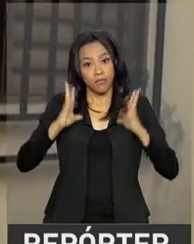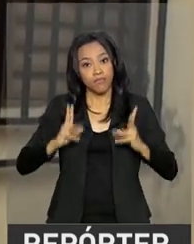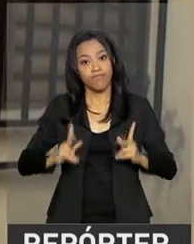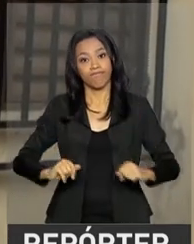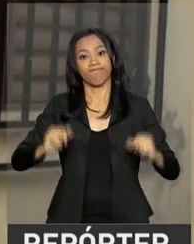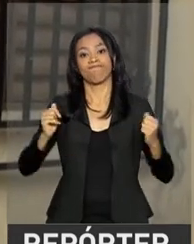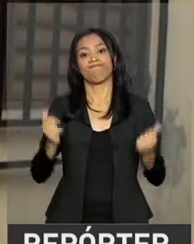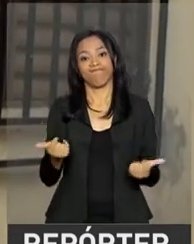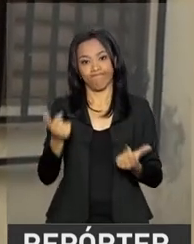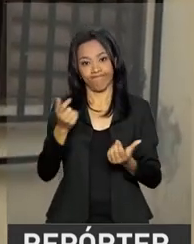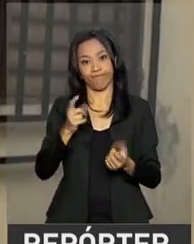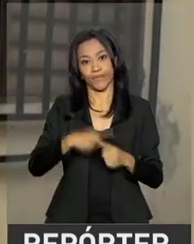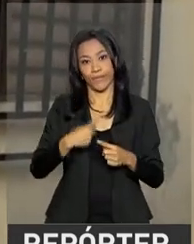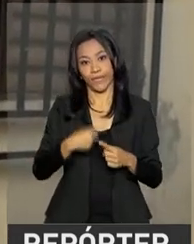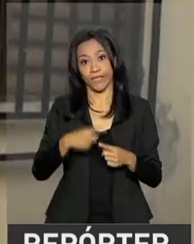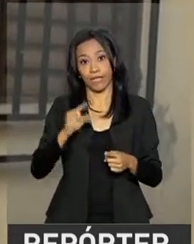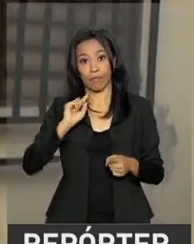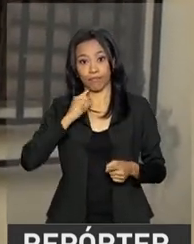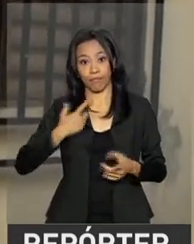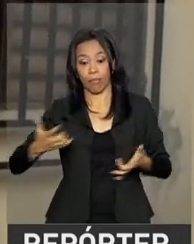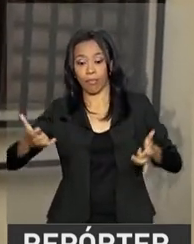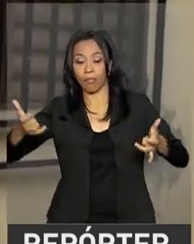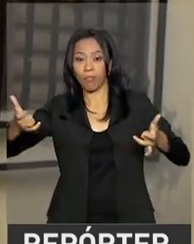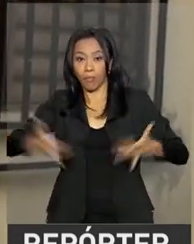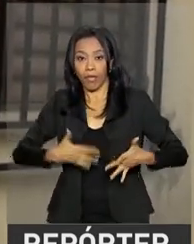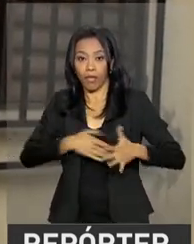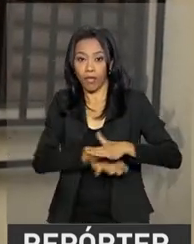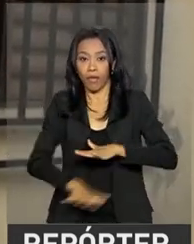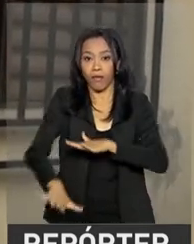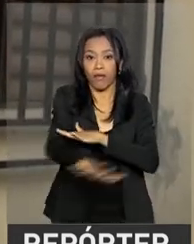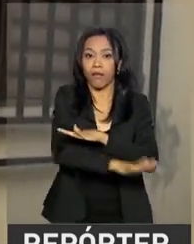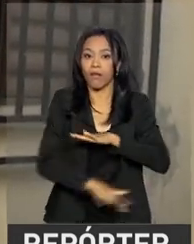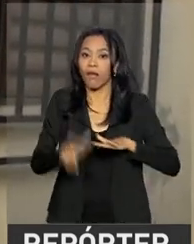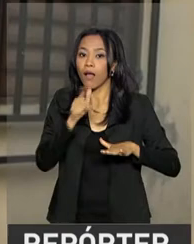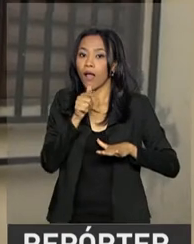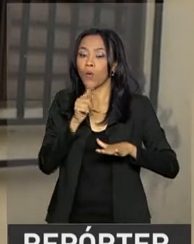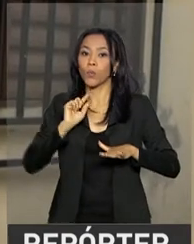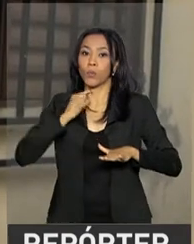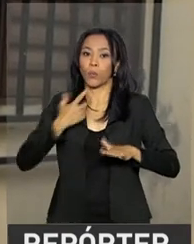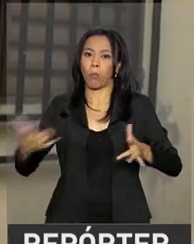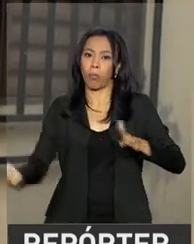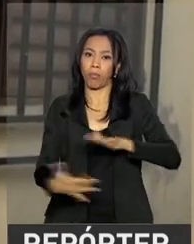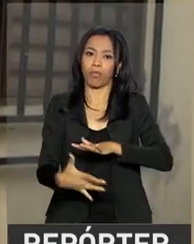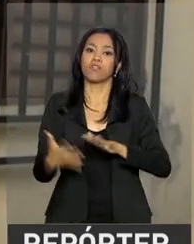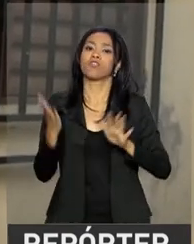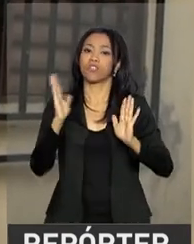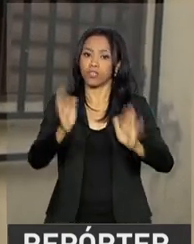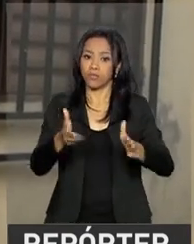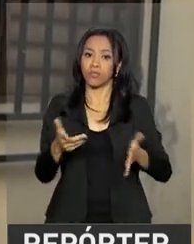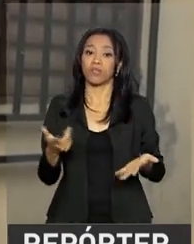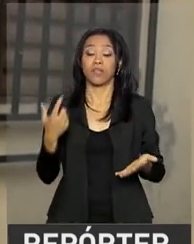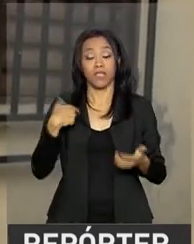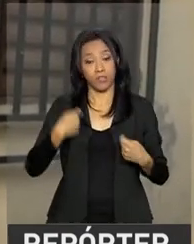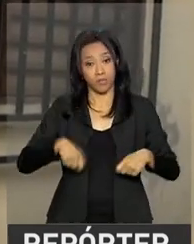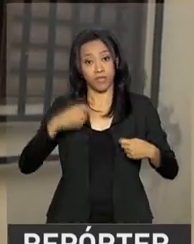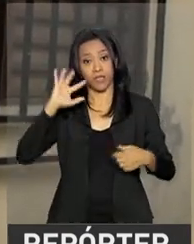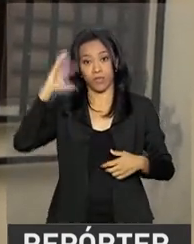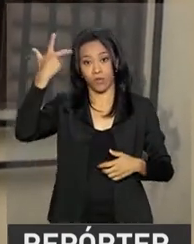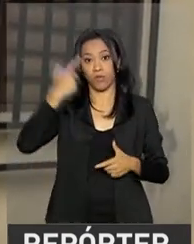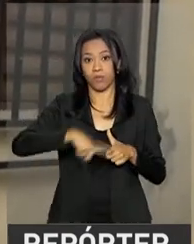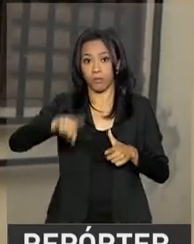a do subsolo da região portanto já buscando a dar uma solução a este problema e claro